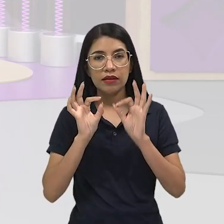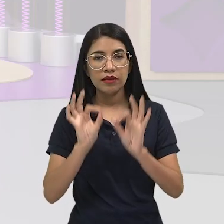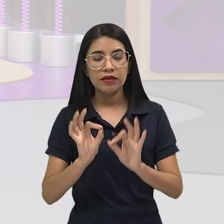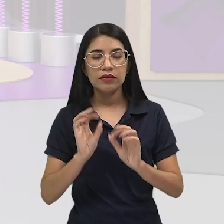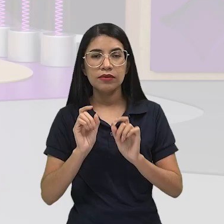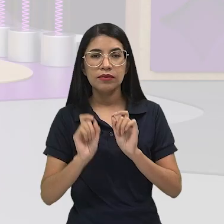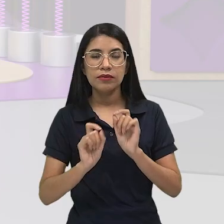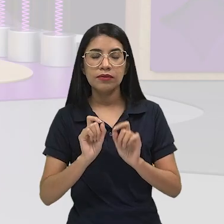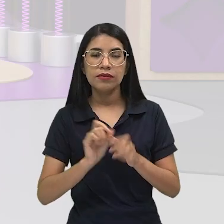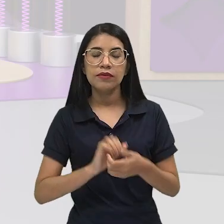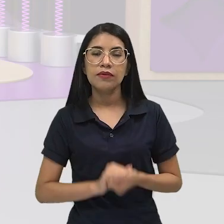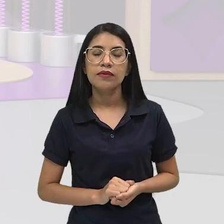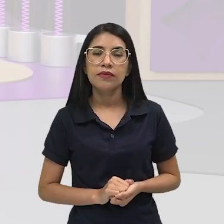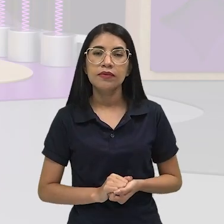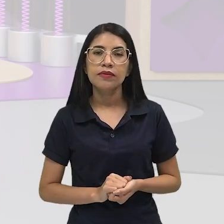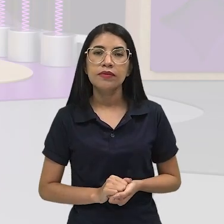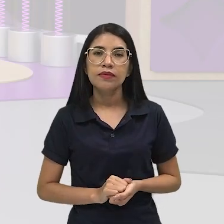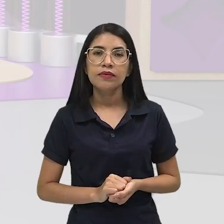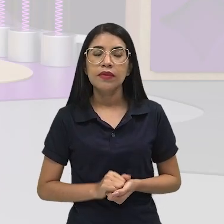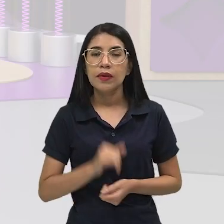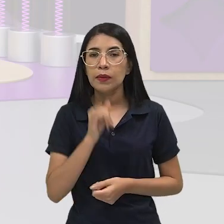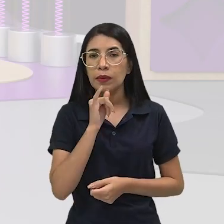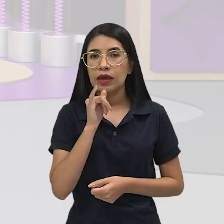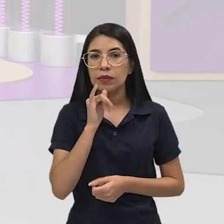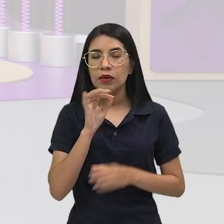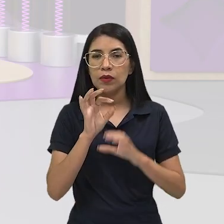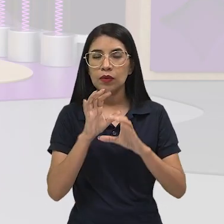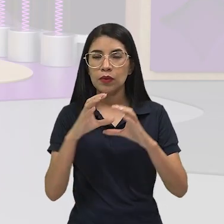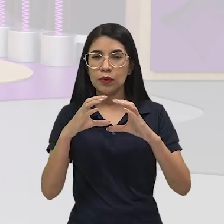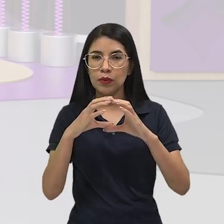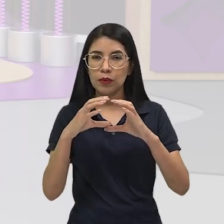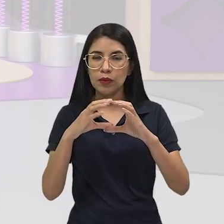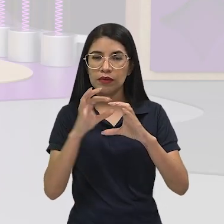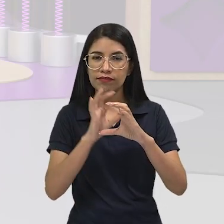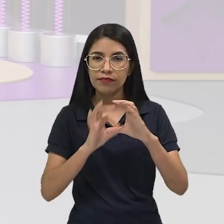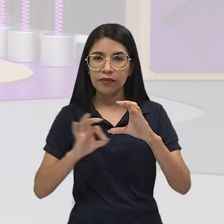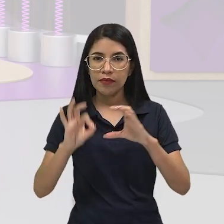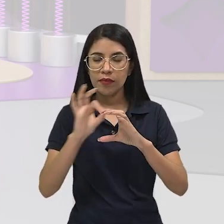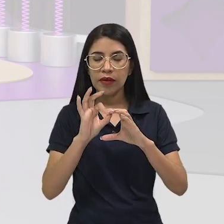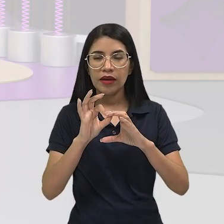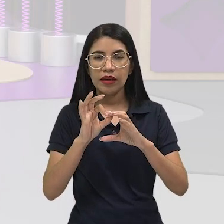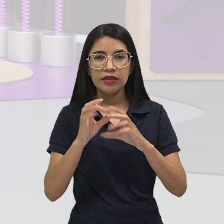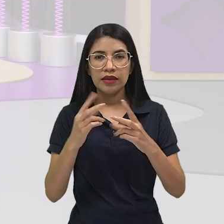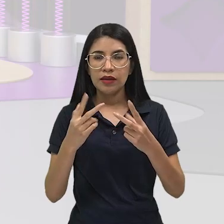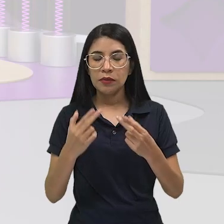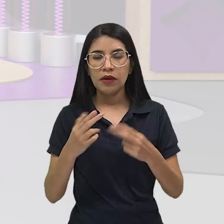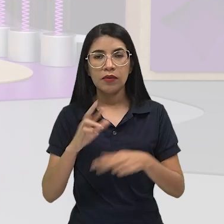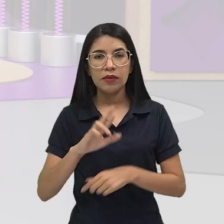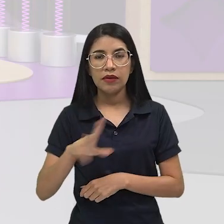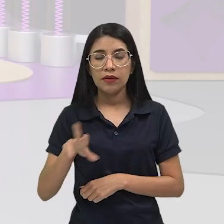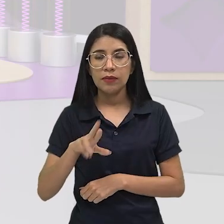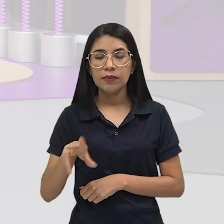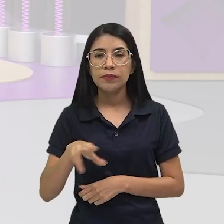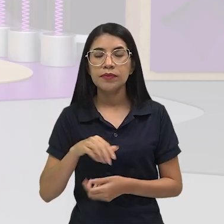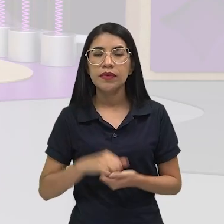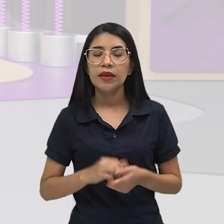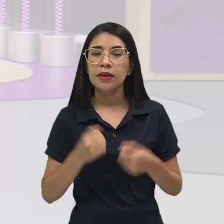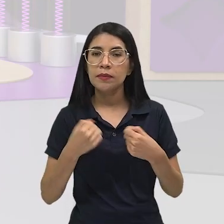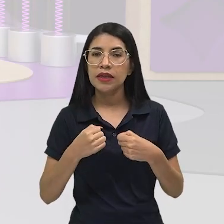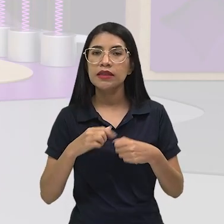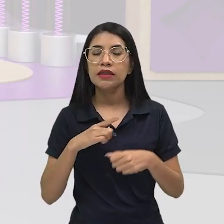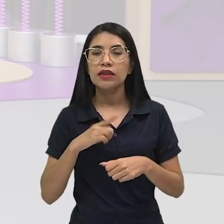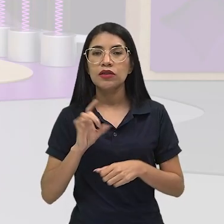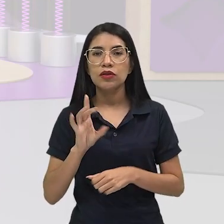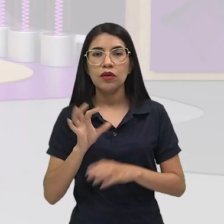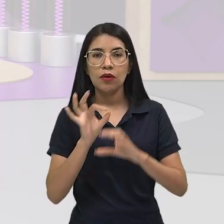ao quê? Olha, se eu disser assim, o círculo é uma circunferência? Não. Eu preciso ter o